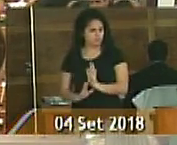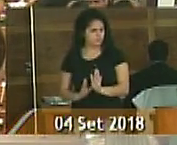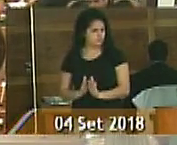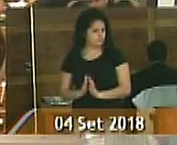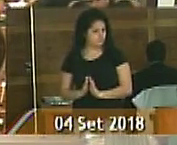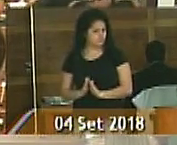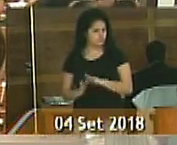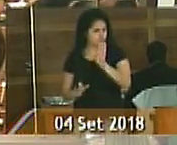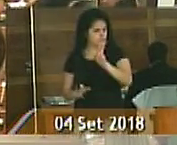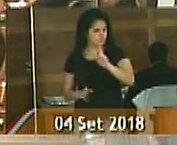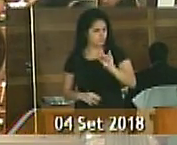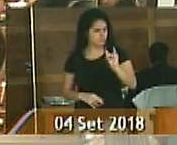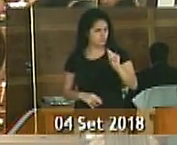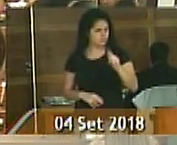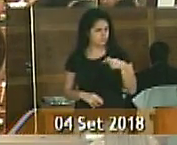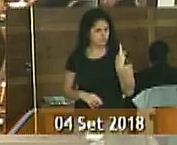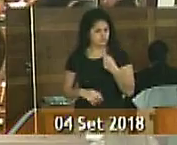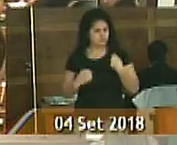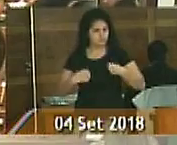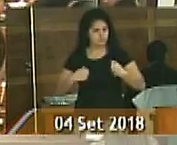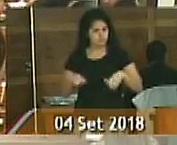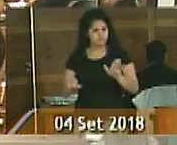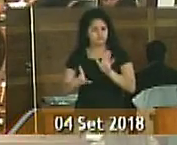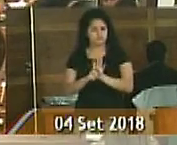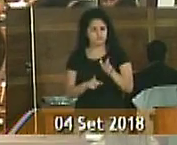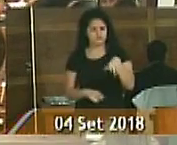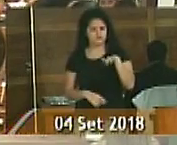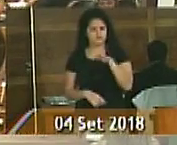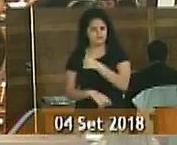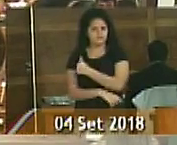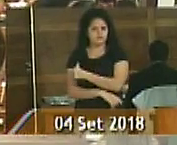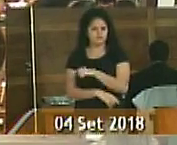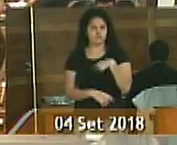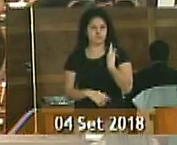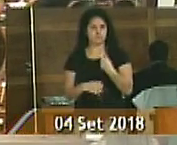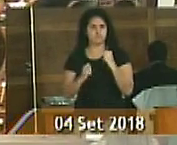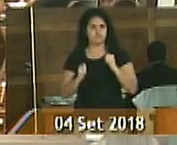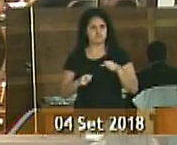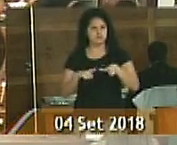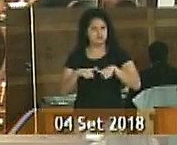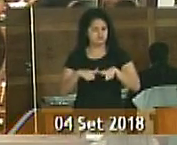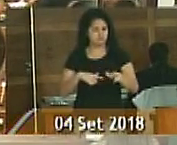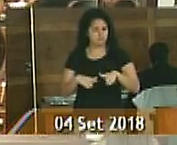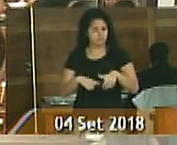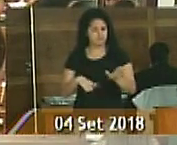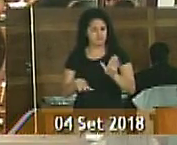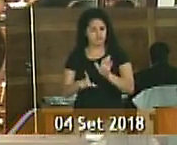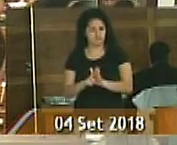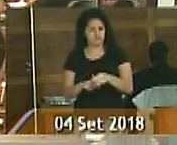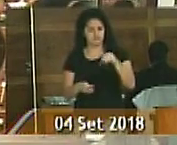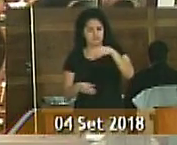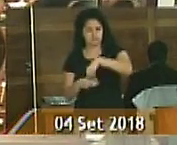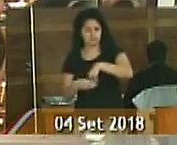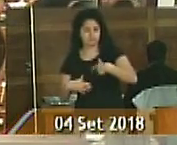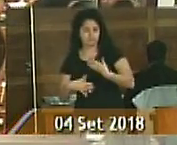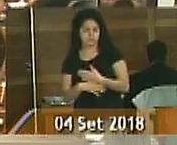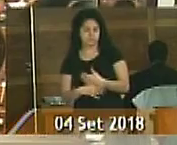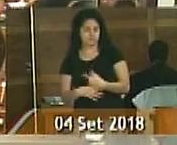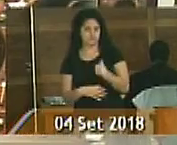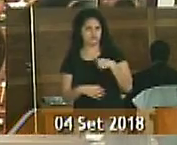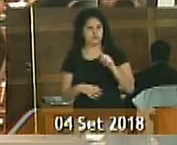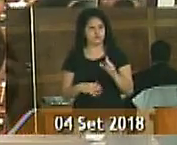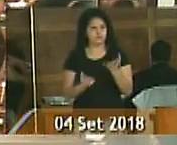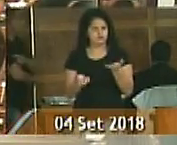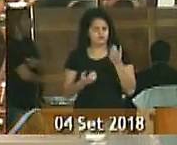dos brigadistas. E nós precisamos de uma lei federal para que a gente possa trabalhar a lei municipal. Então, só quero agradecer,